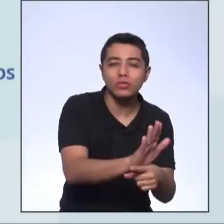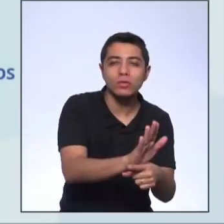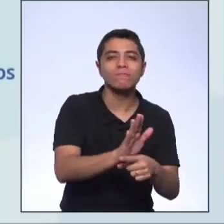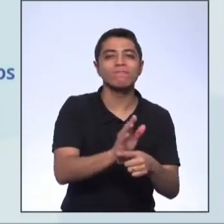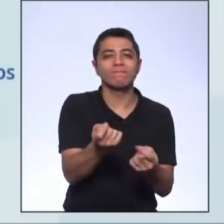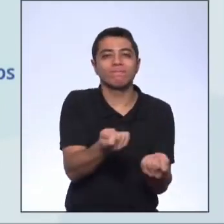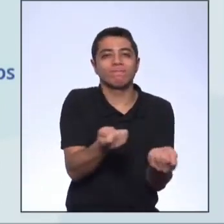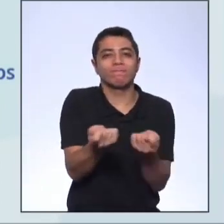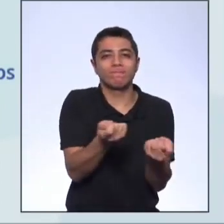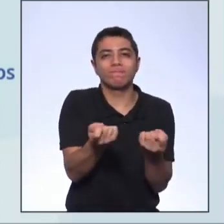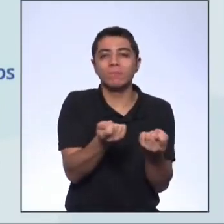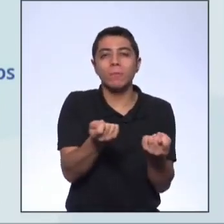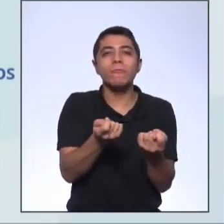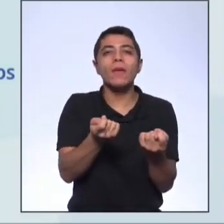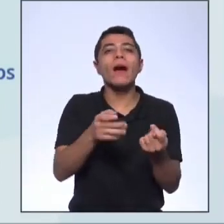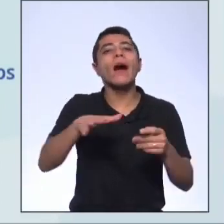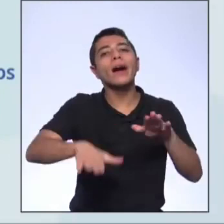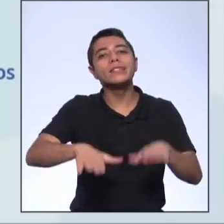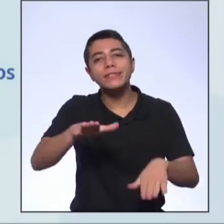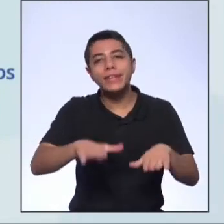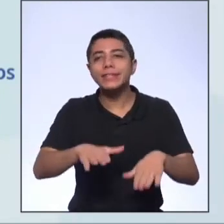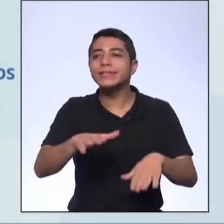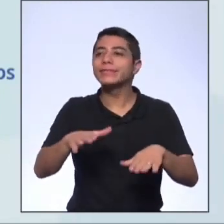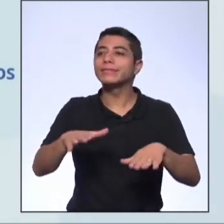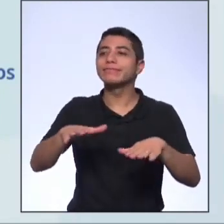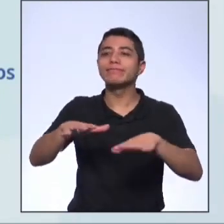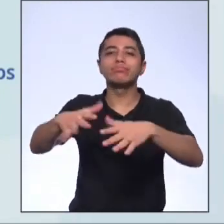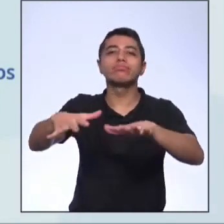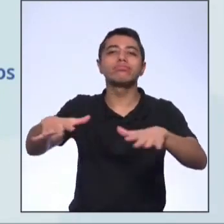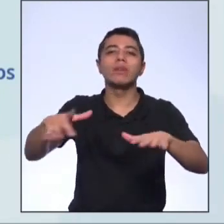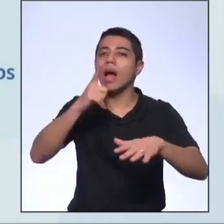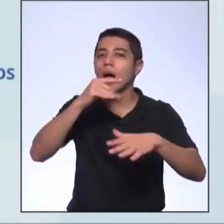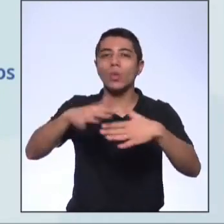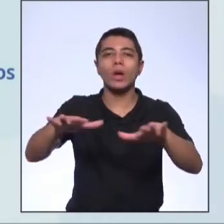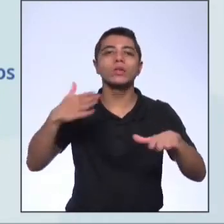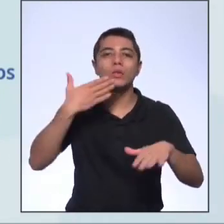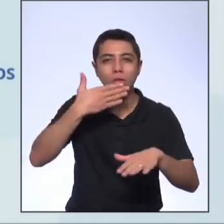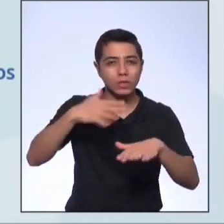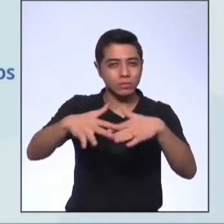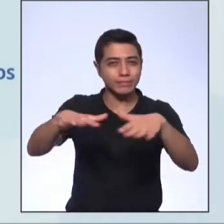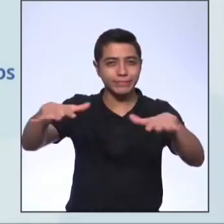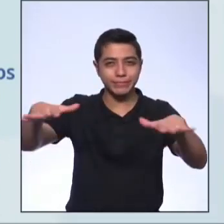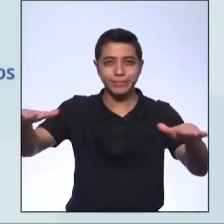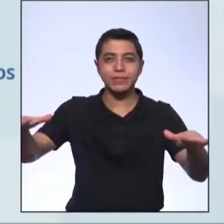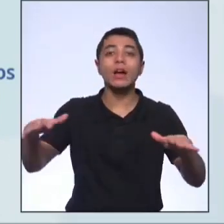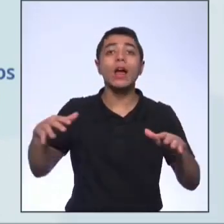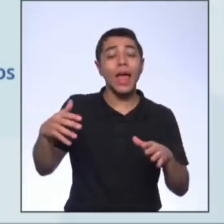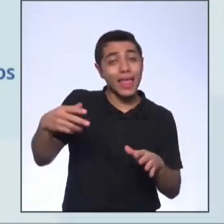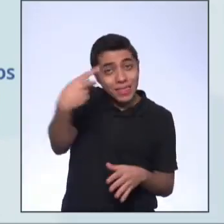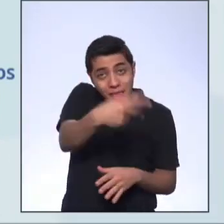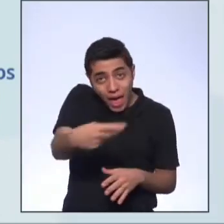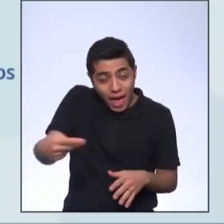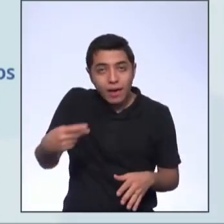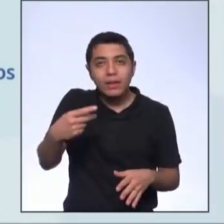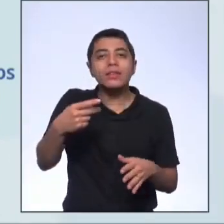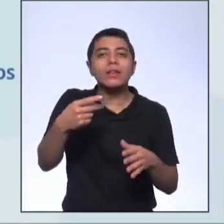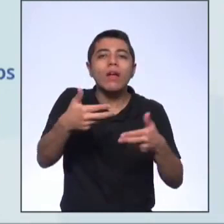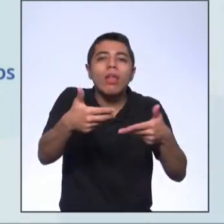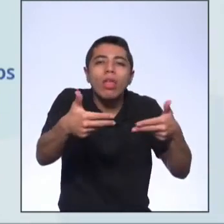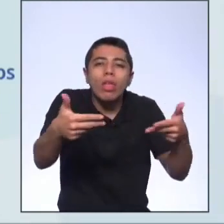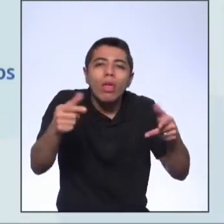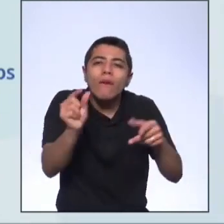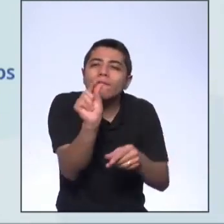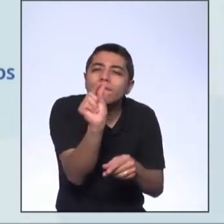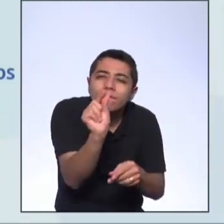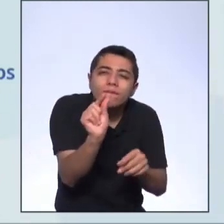Porque o meio intracelular aí desses seres vivos, tá? Ele vai estar